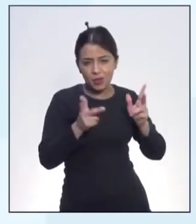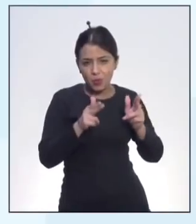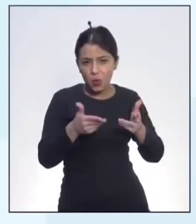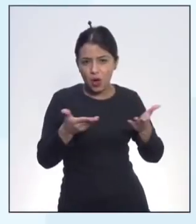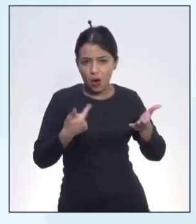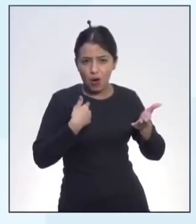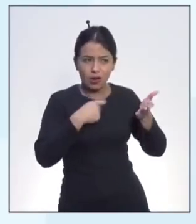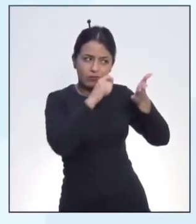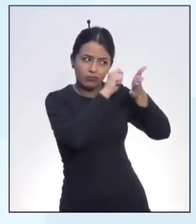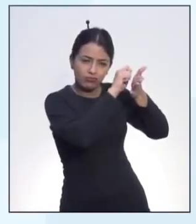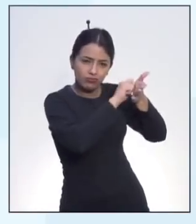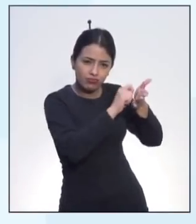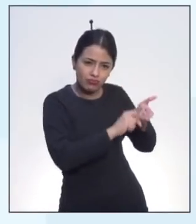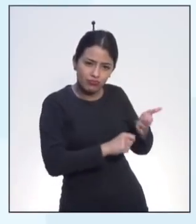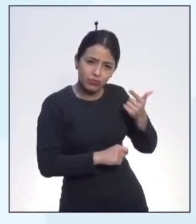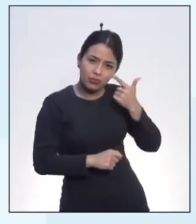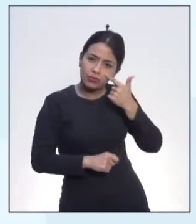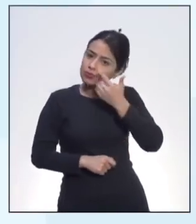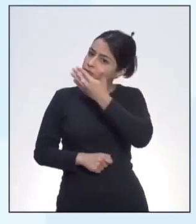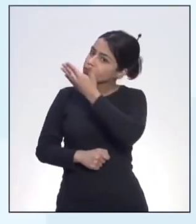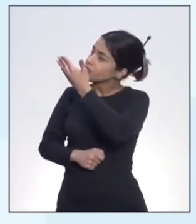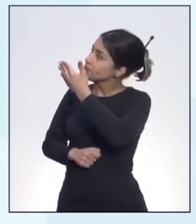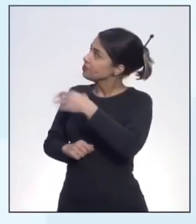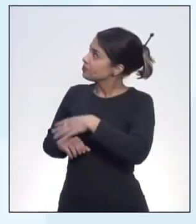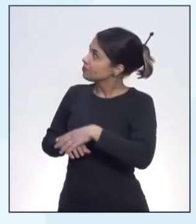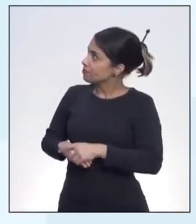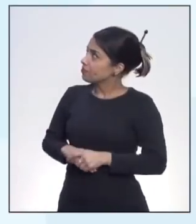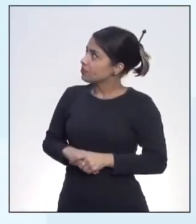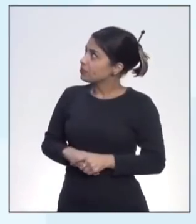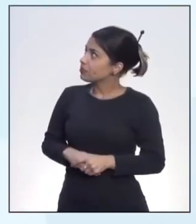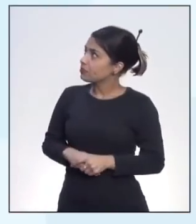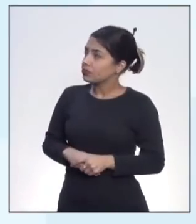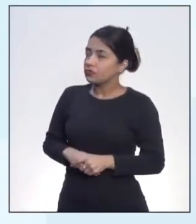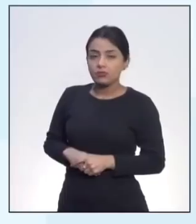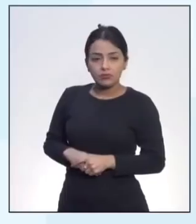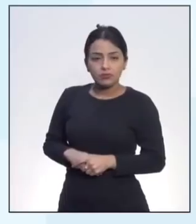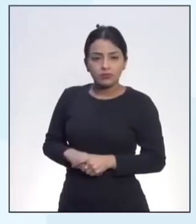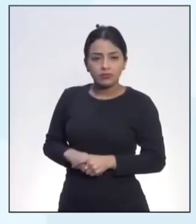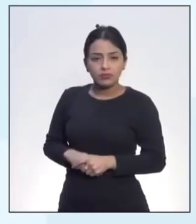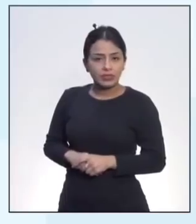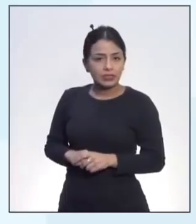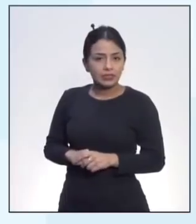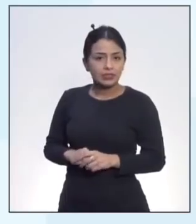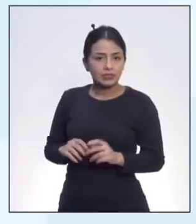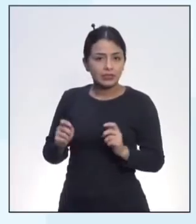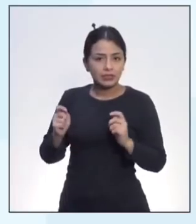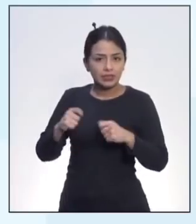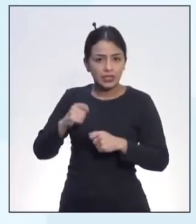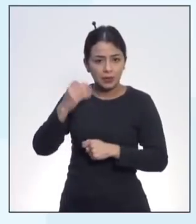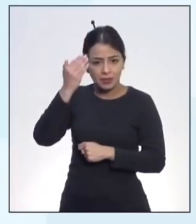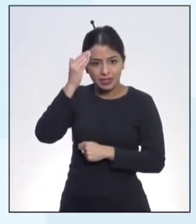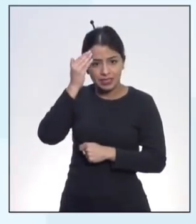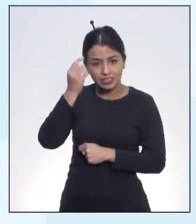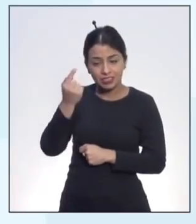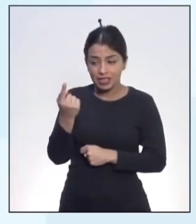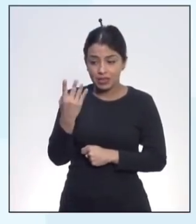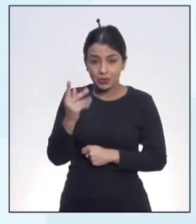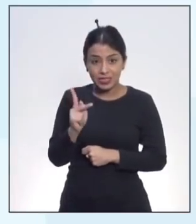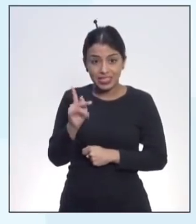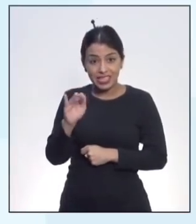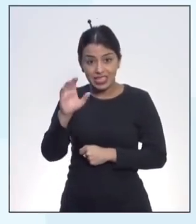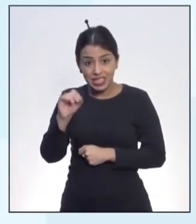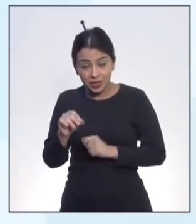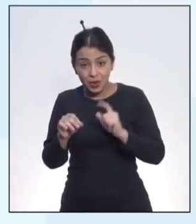1.000 gramas, 2 quilogramas, 2.000 gramas, e assim por diante. Chegamos à conclusão que 14 quilogramas, na realidade